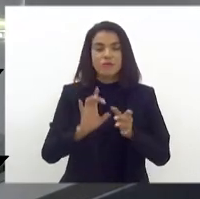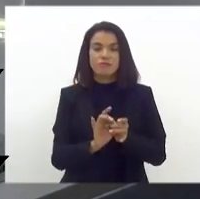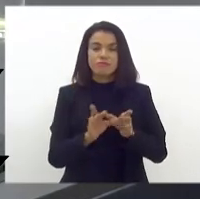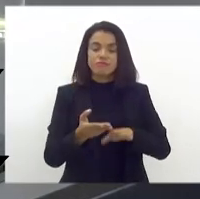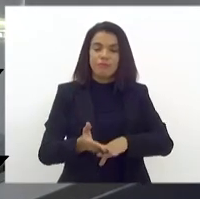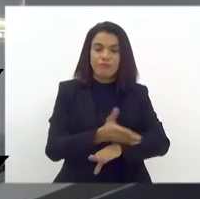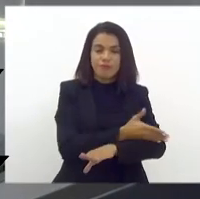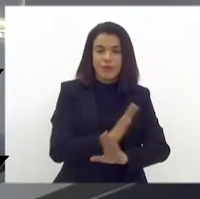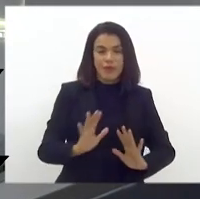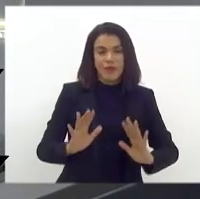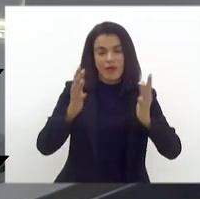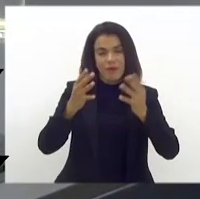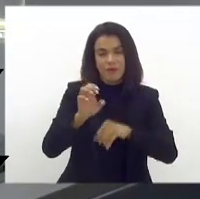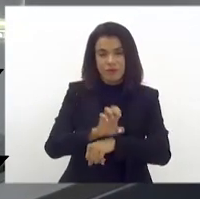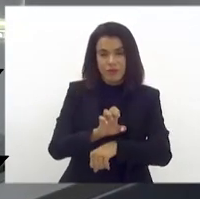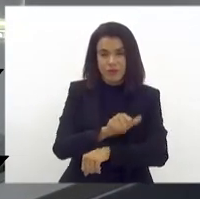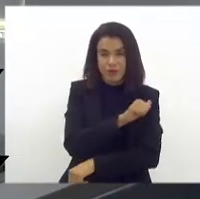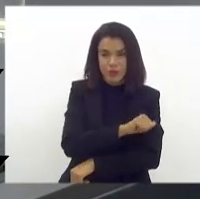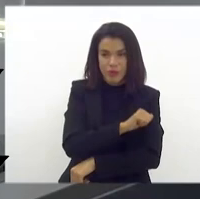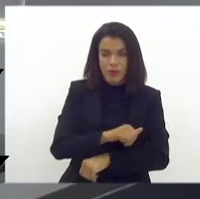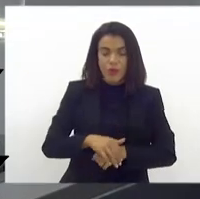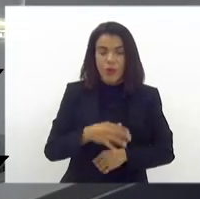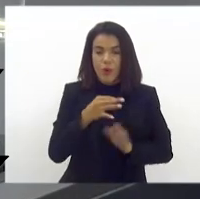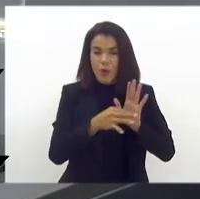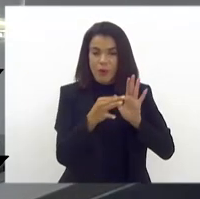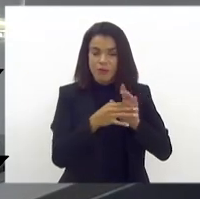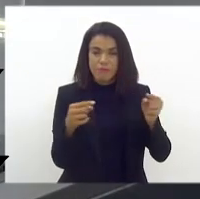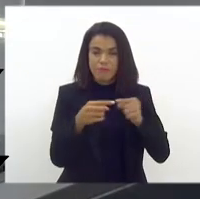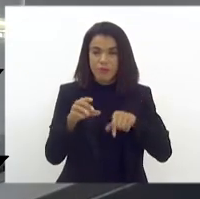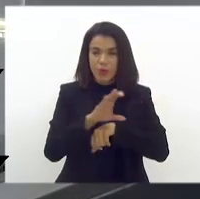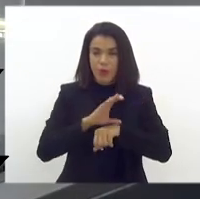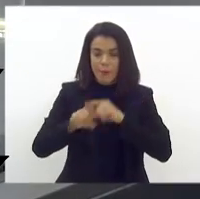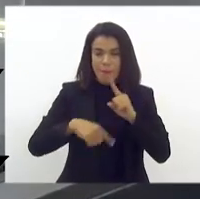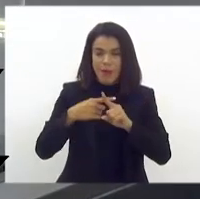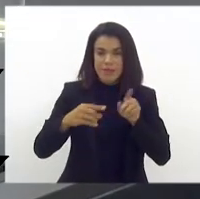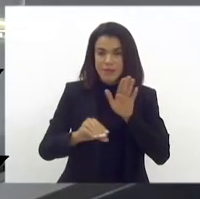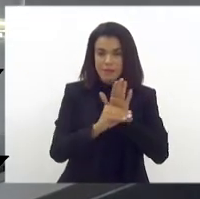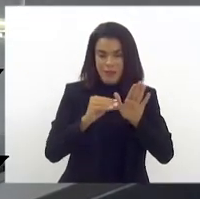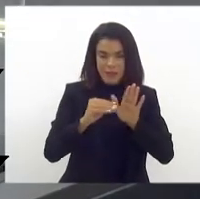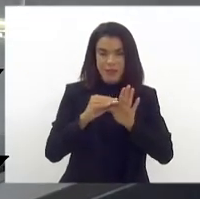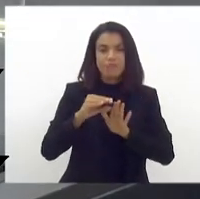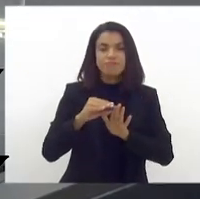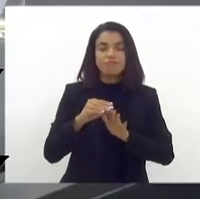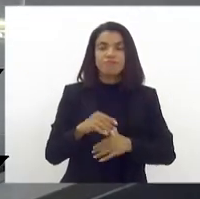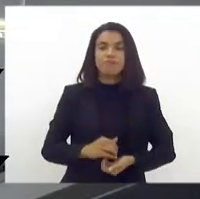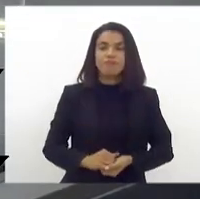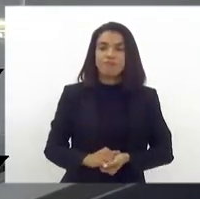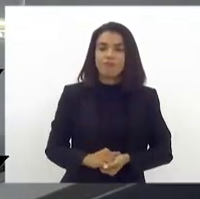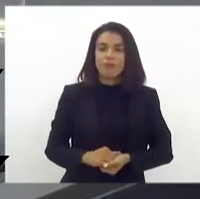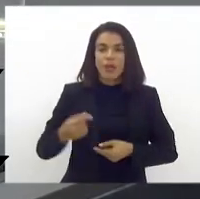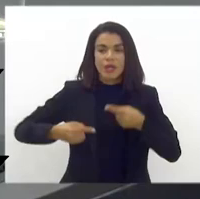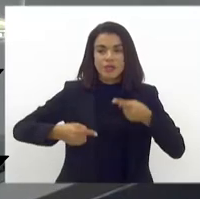à realização de eventos no Estado do Rio de Janeiro. Meu parecer é pela constitucionalidade com emendas, concluindo por substitutivo.